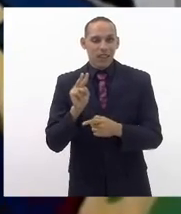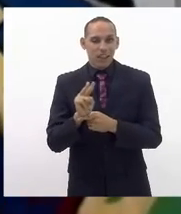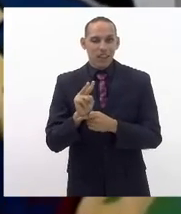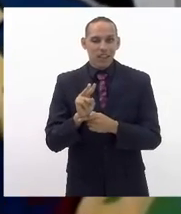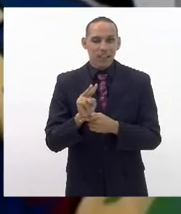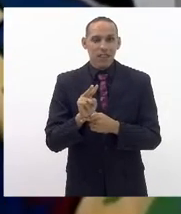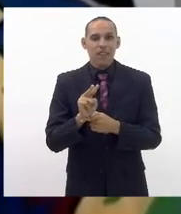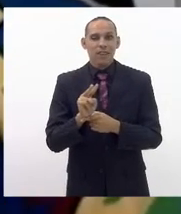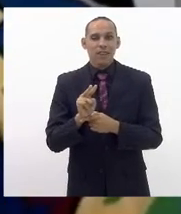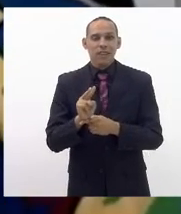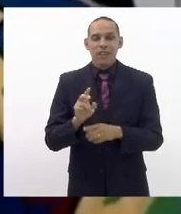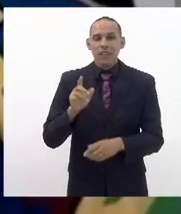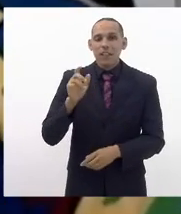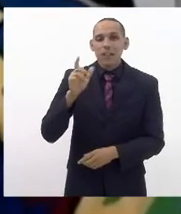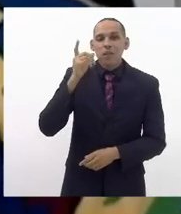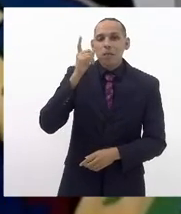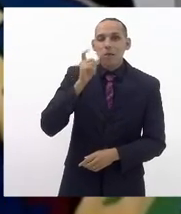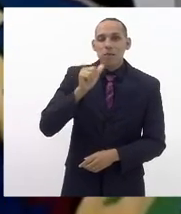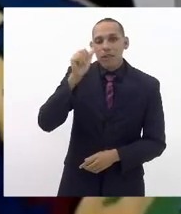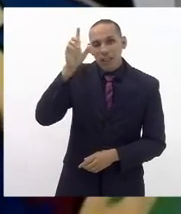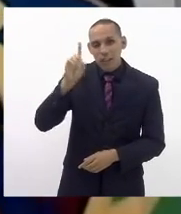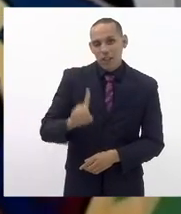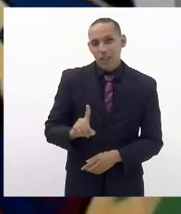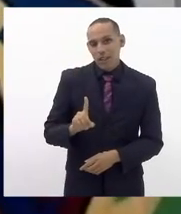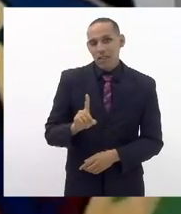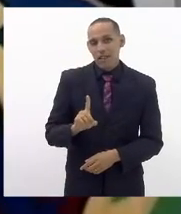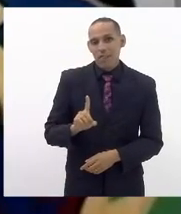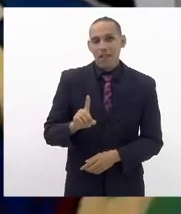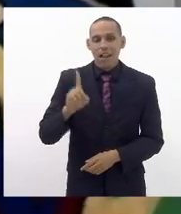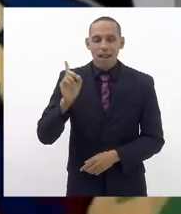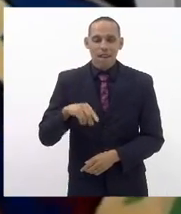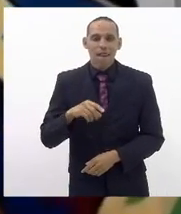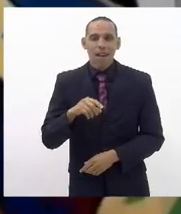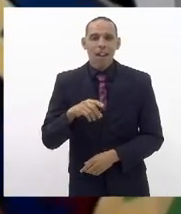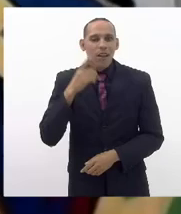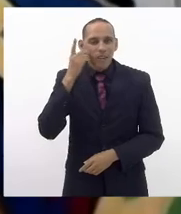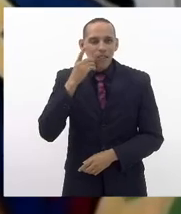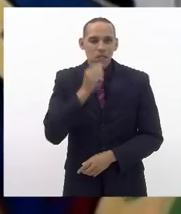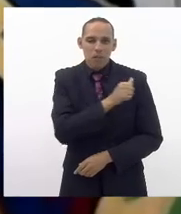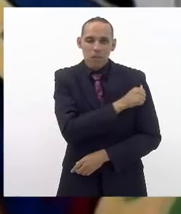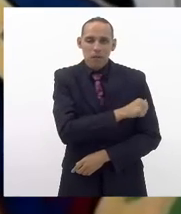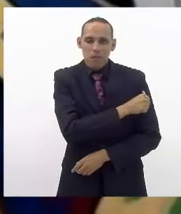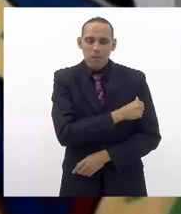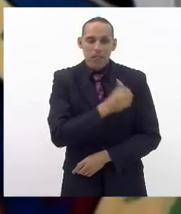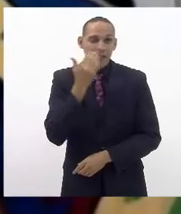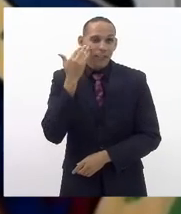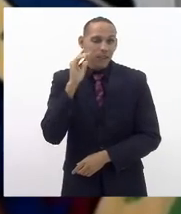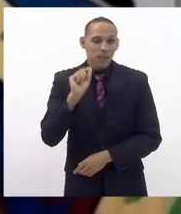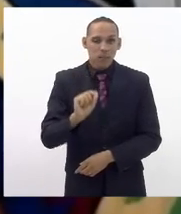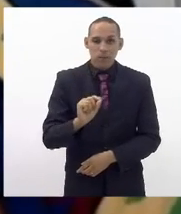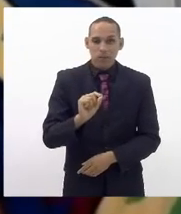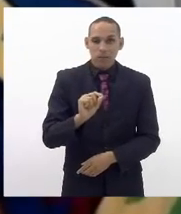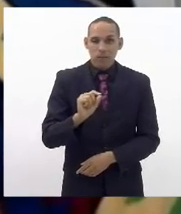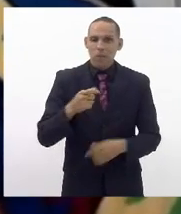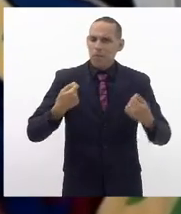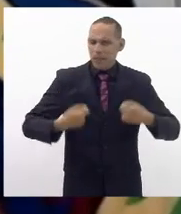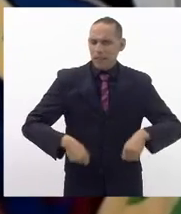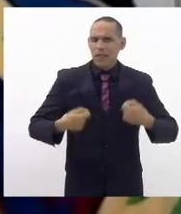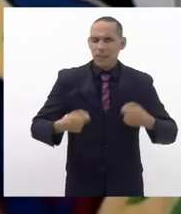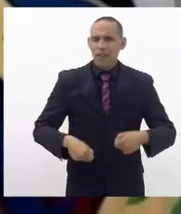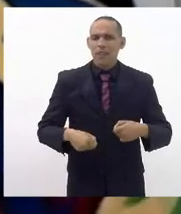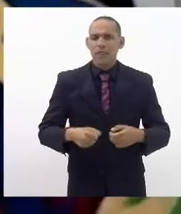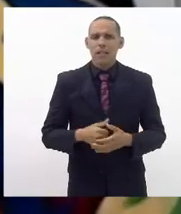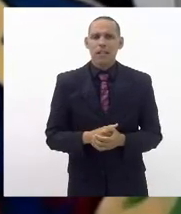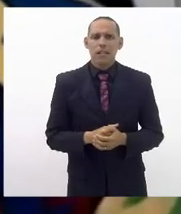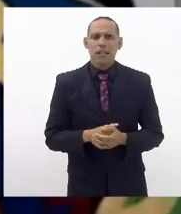Mulher, aqui da Assembleia Legislativa, a deputada enfermeira Rejane, entendendo a necessidade, inclusive, de um